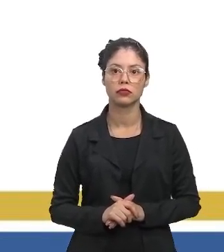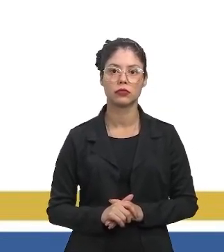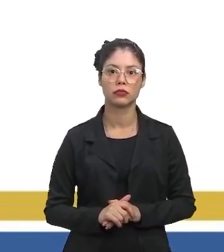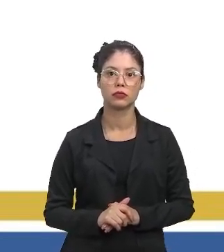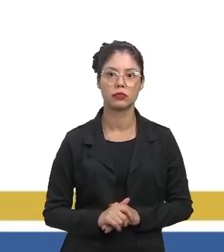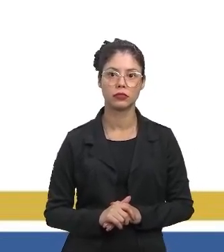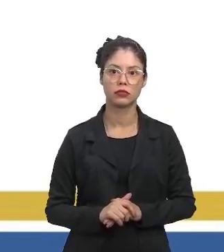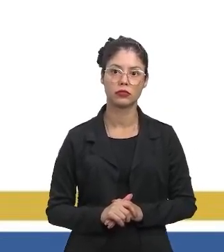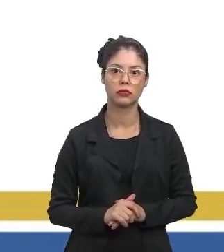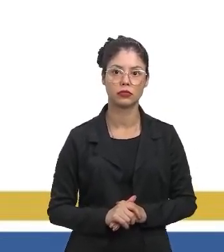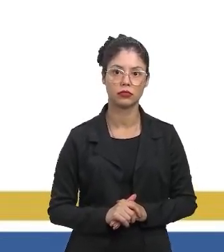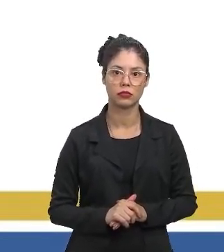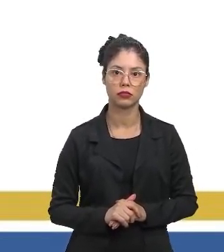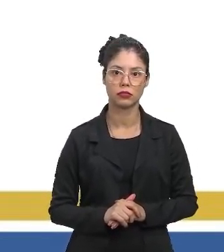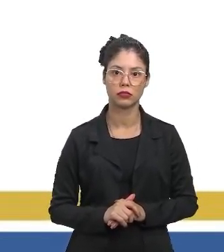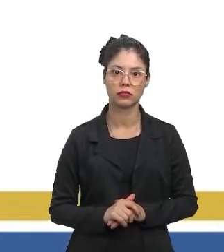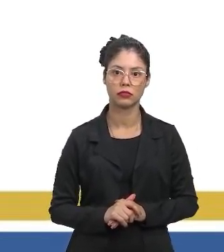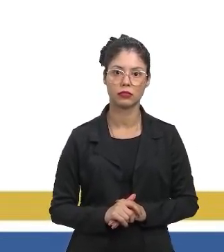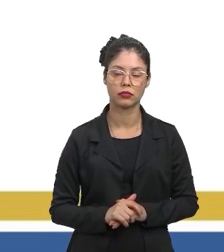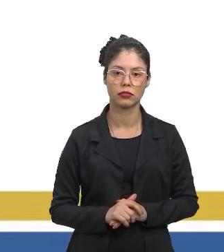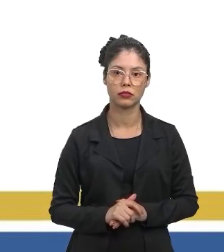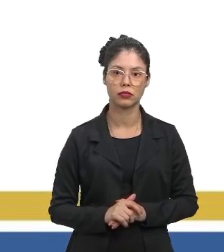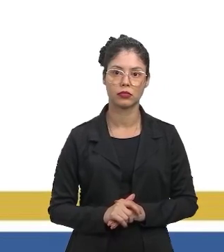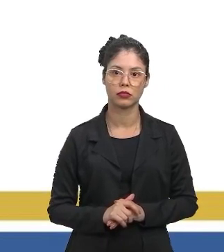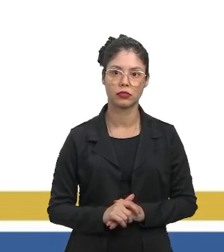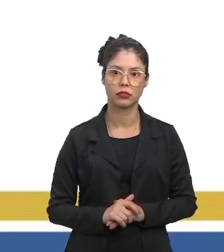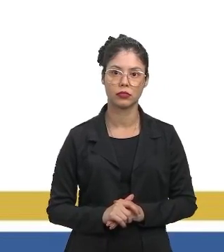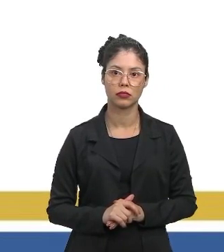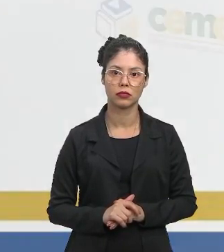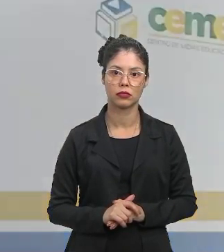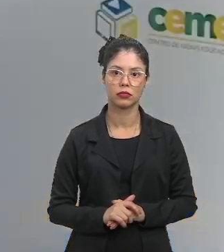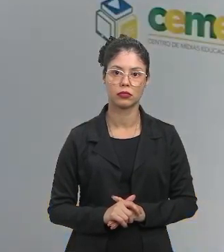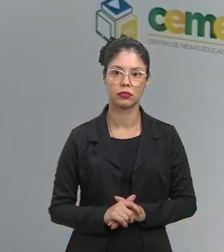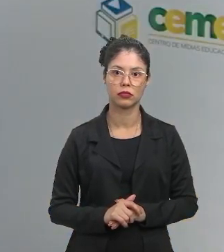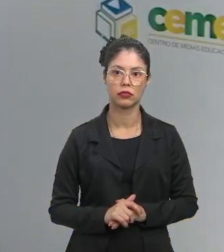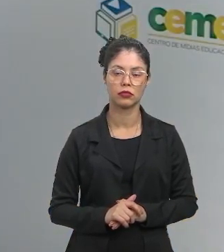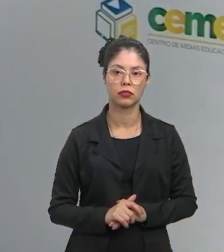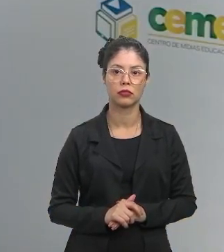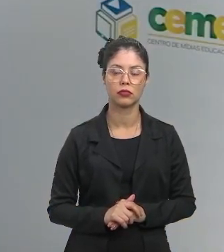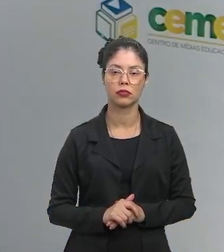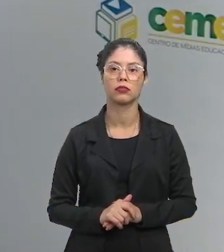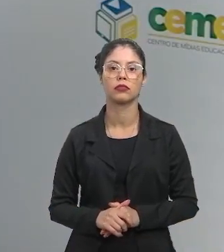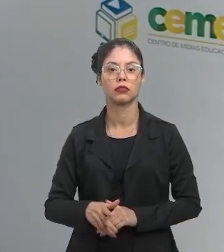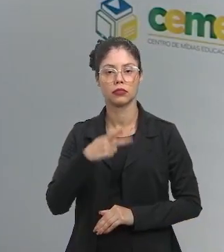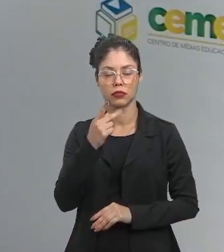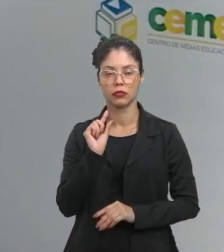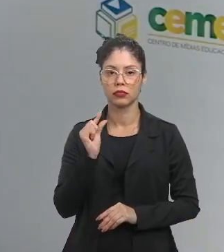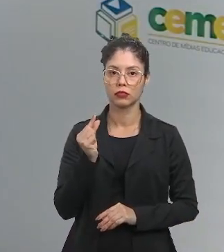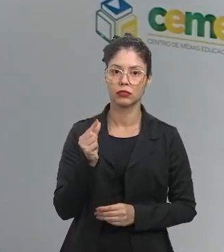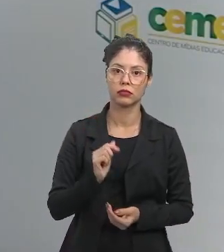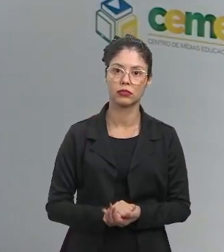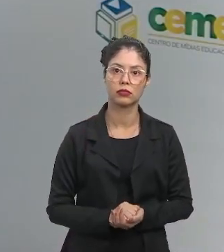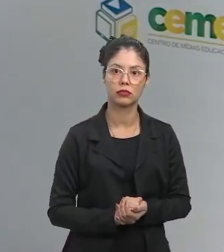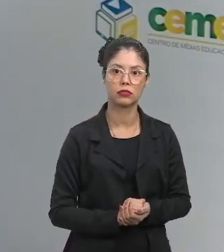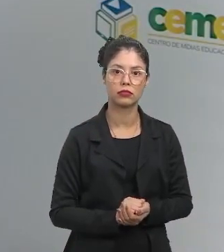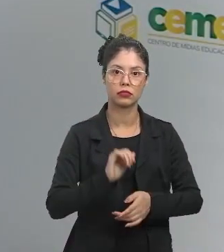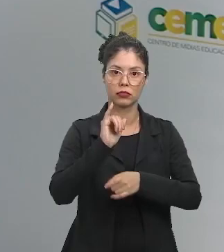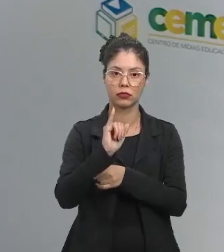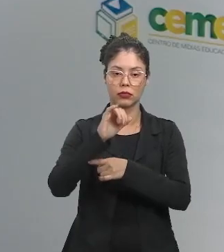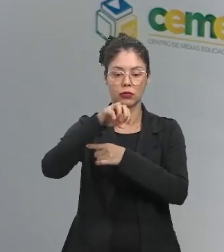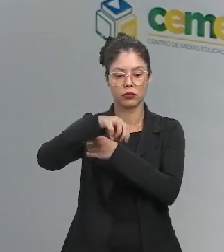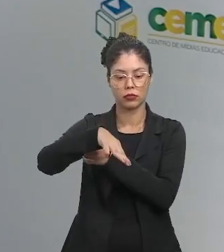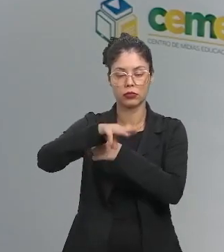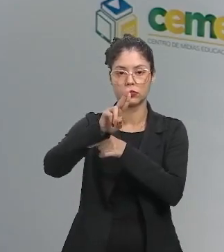pulei demais? Pulei demais, não, né? Tá certo. Nós vamos falar um pouquinho sobre